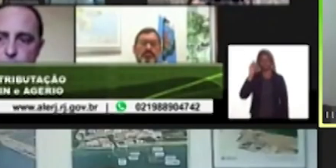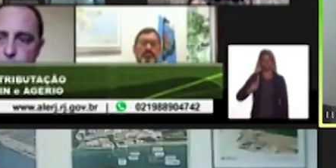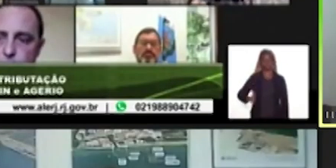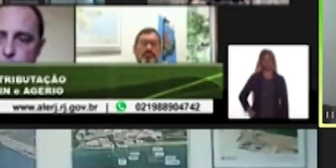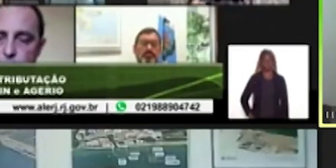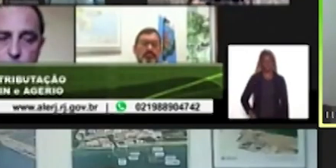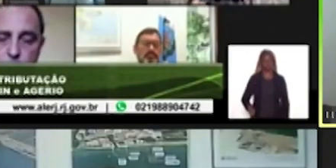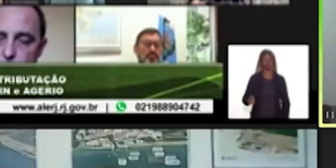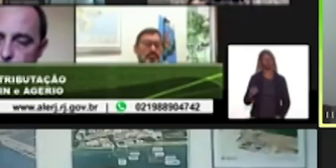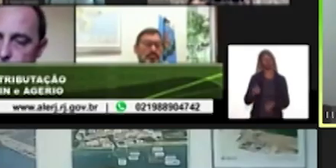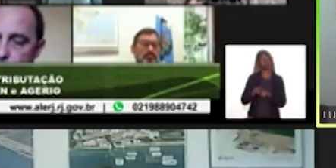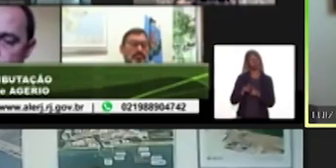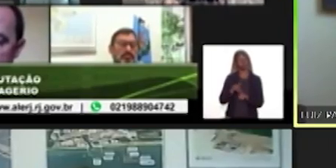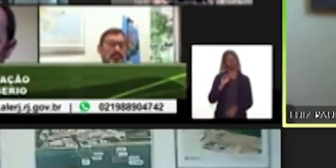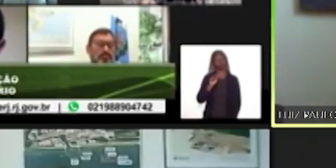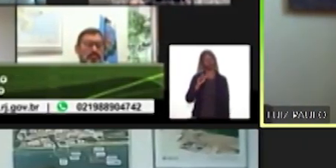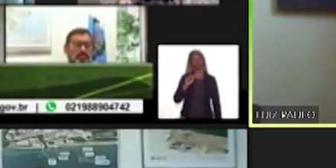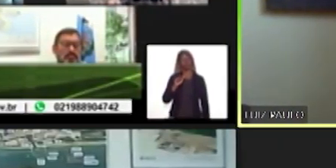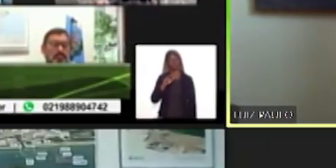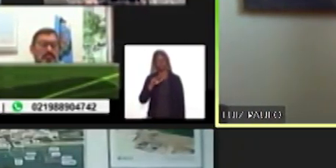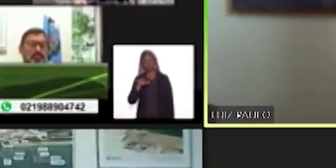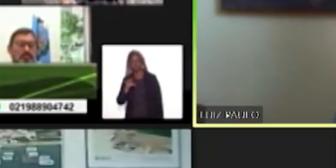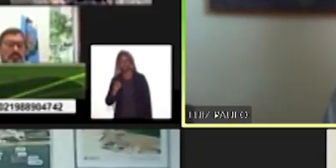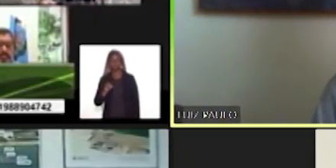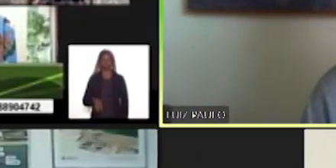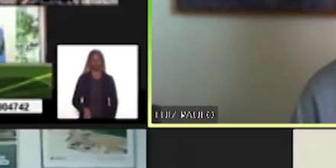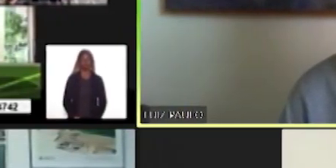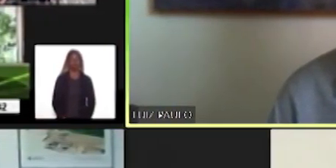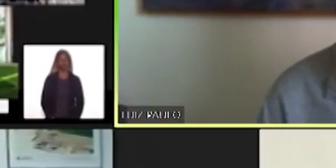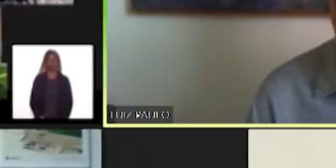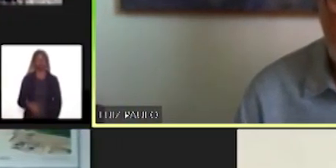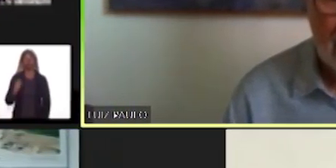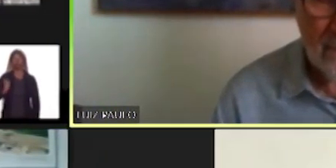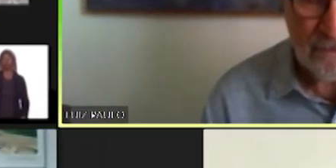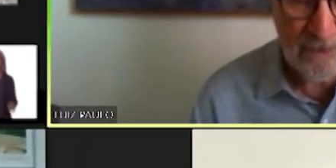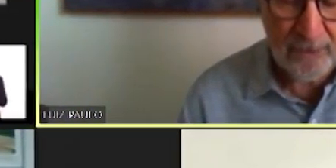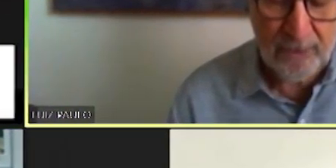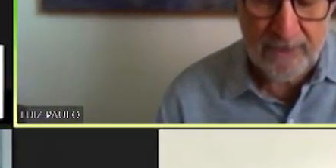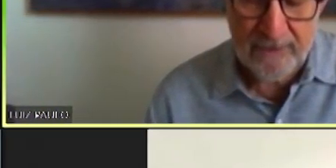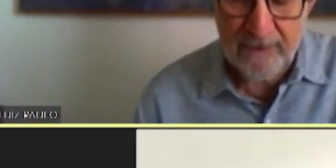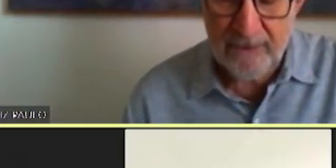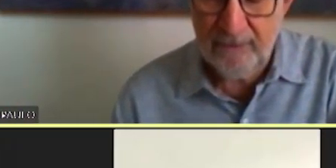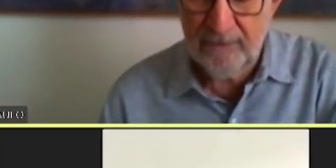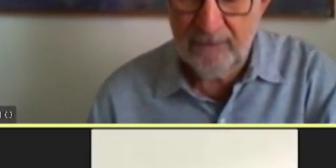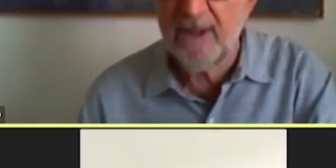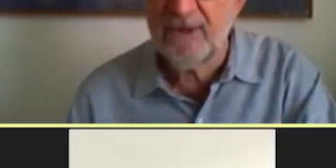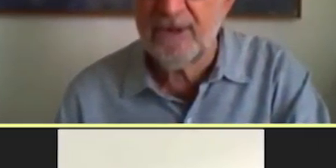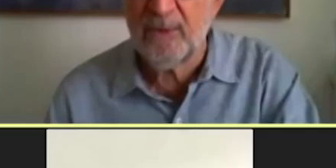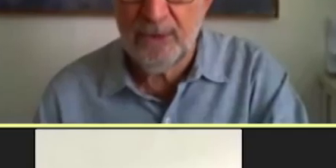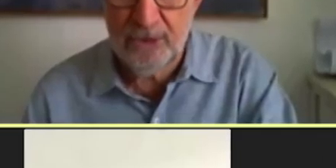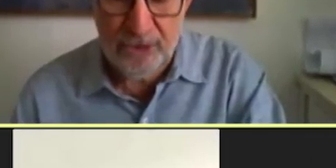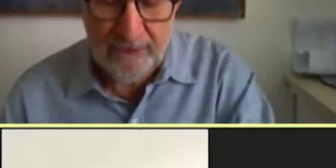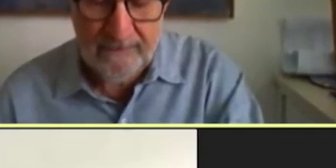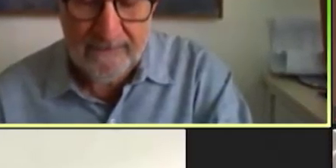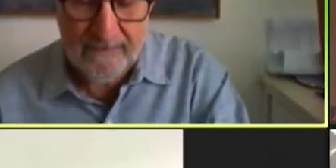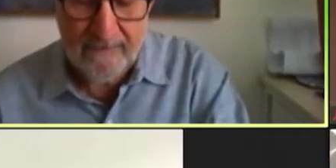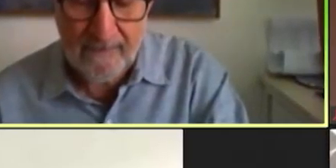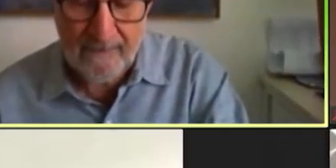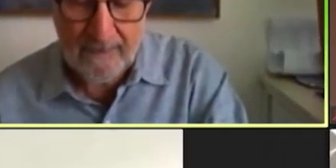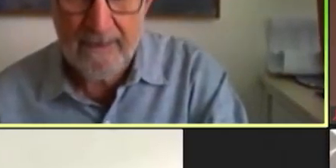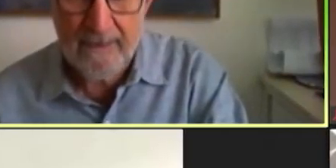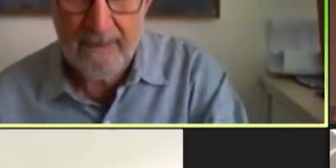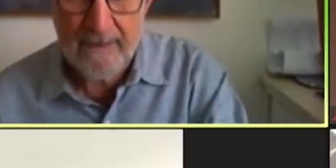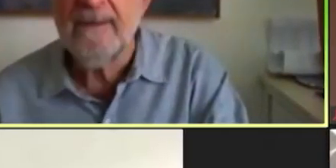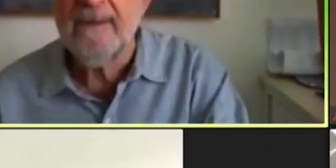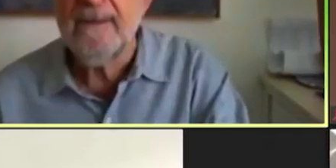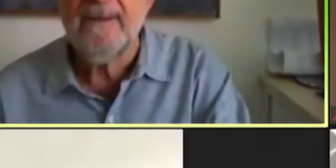A Comissão de Tributação da Alerj recebeu nesta quinta os representantes da Companhia de Desenvolvimento Industrial do Estado, CODIM, e